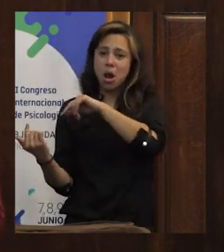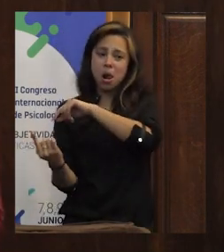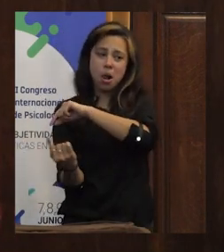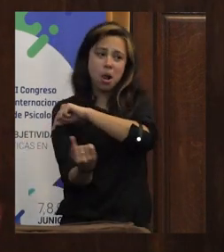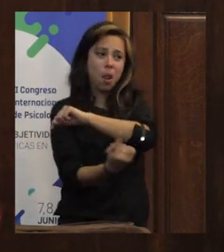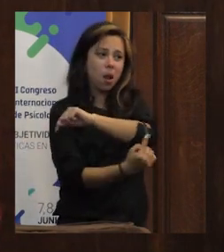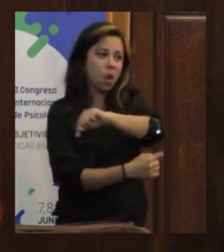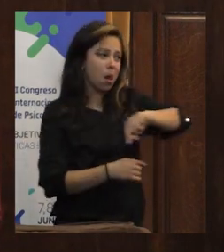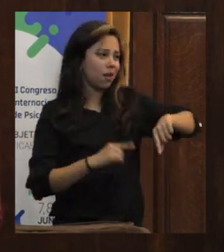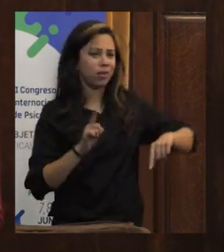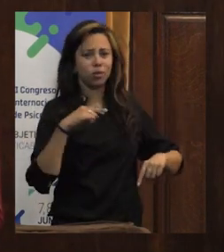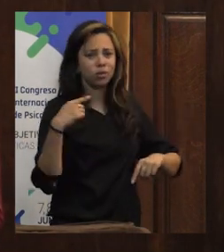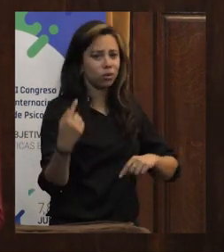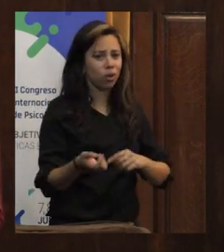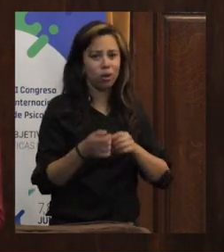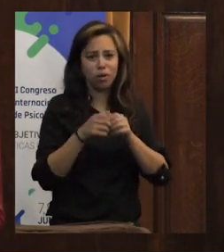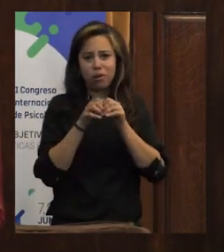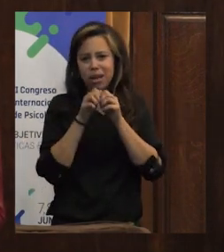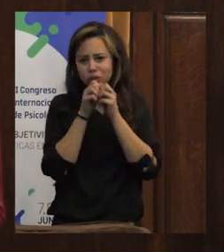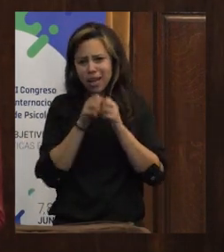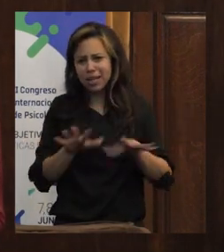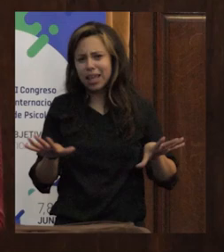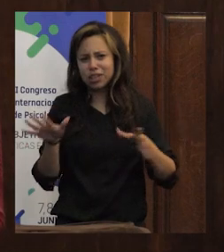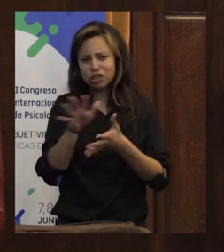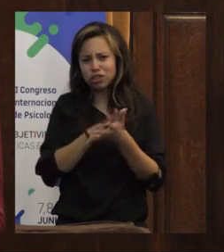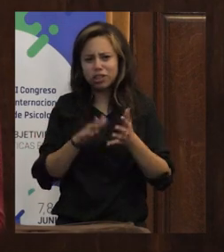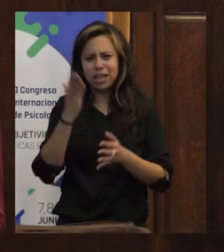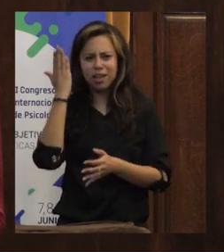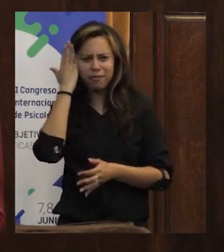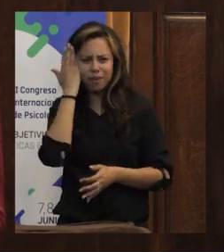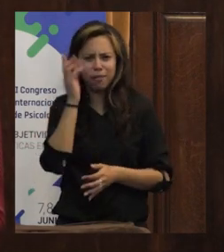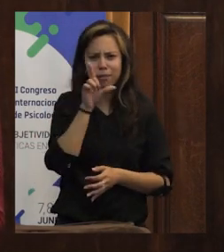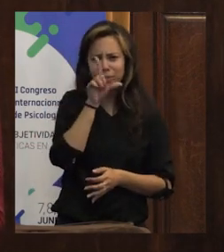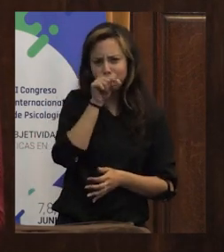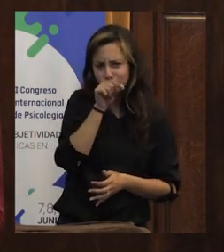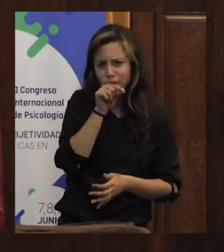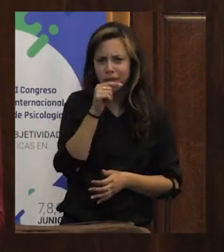se era isso que estavas perguntando, mais ou menos.